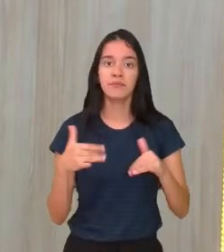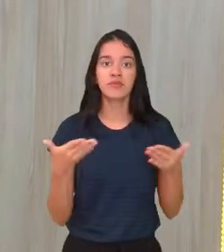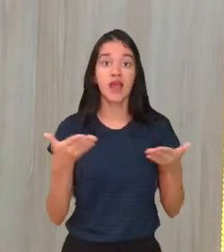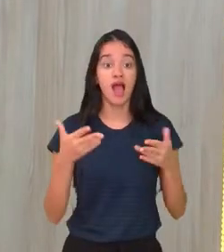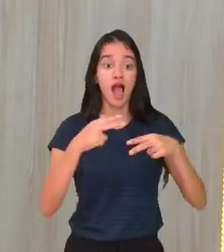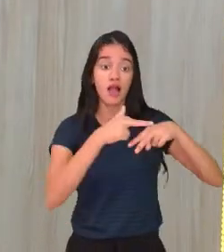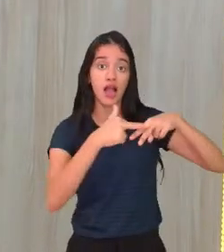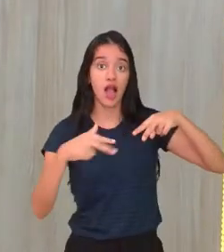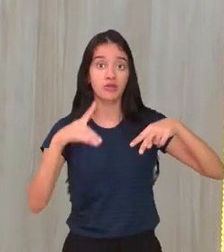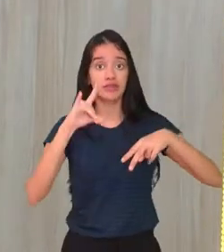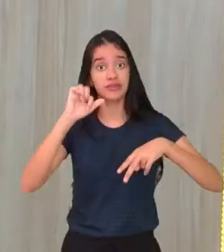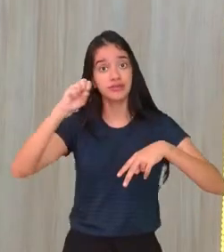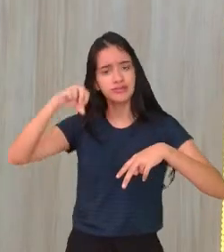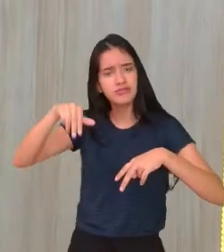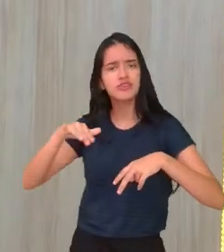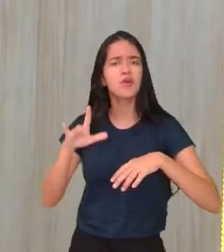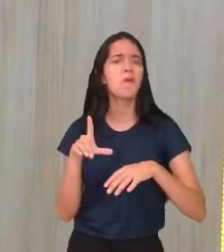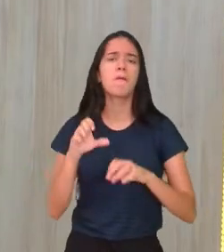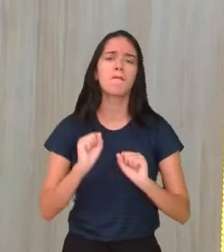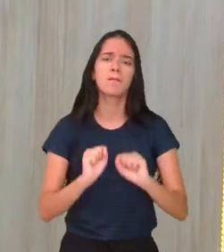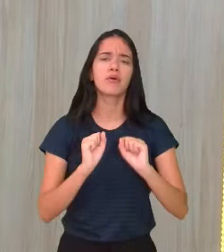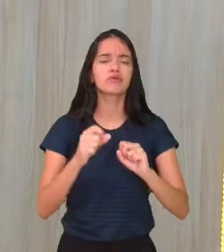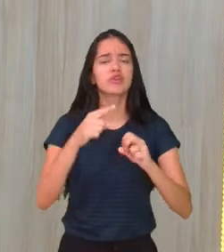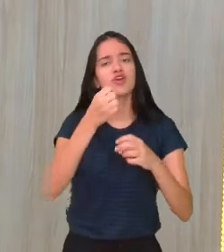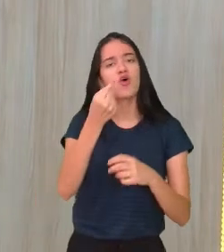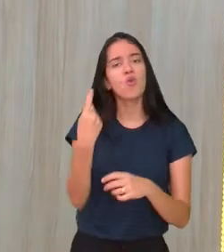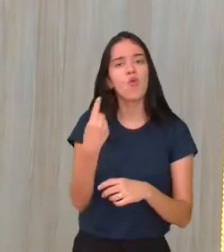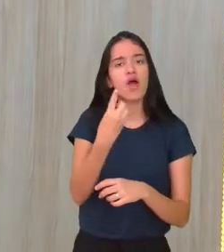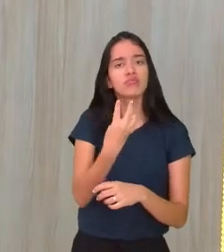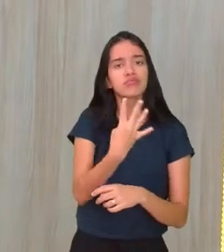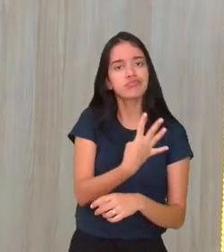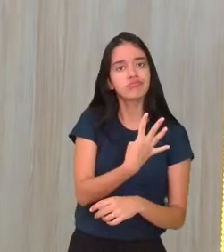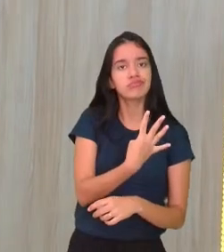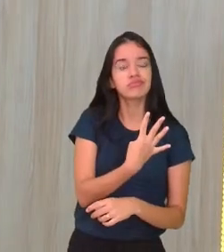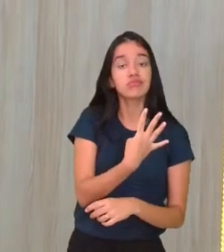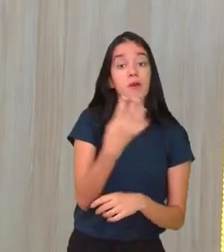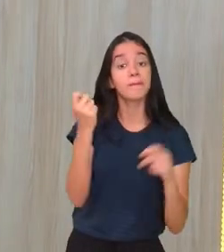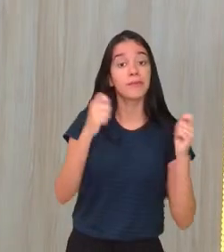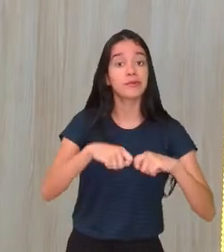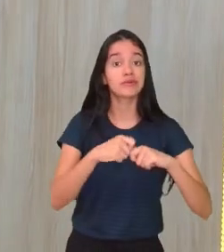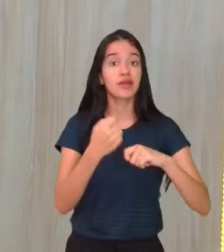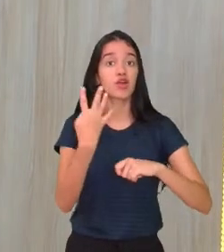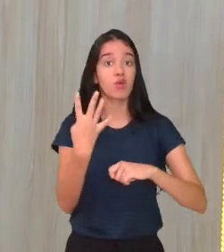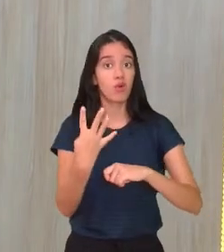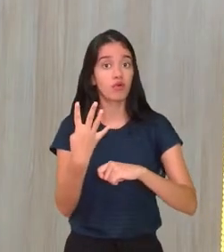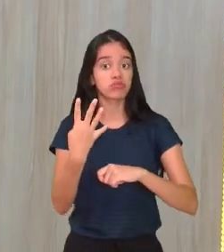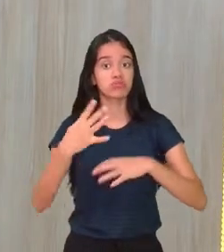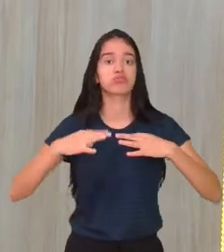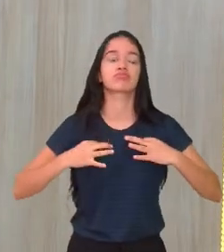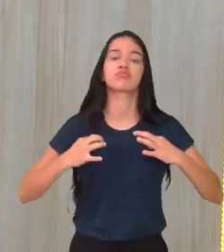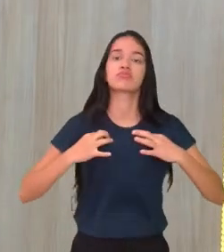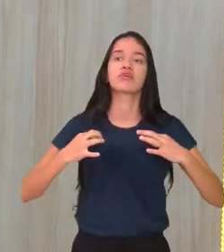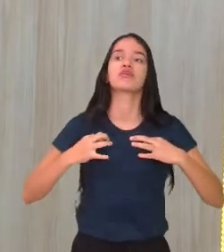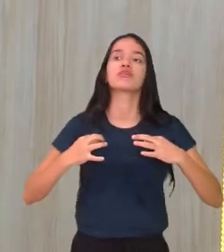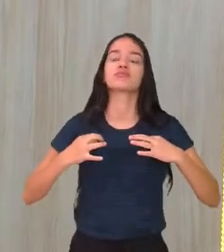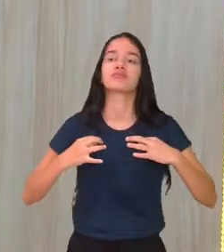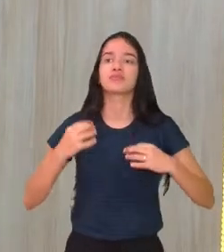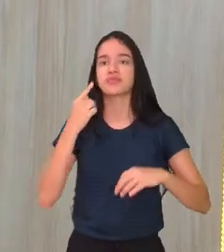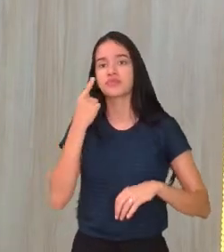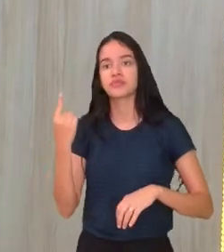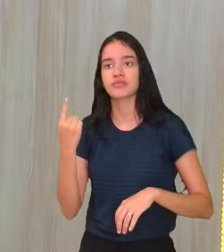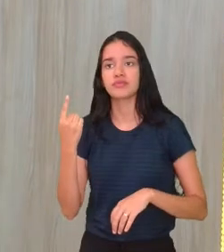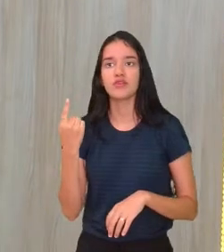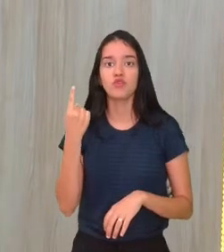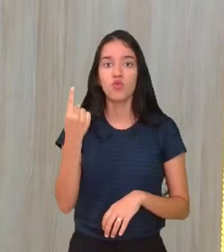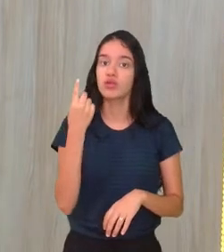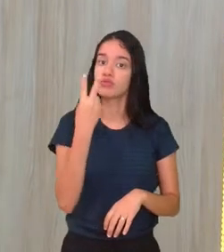jeans. Eu posso ter 1, 2, 3, 4 possibilidades, que são as 4 blusas. Calça de pescador.